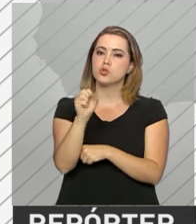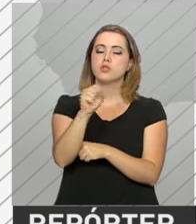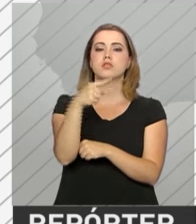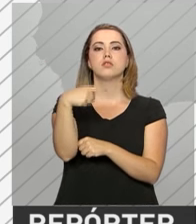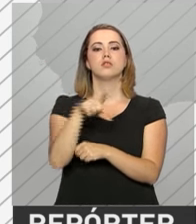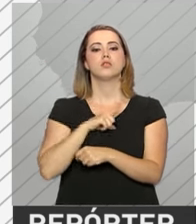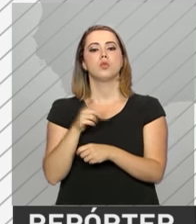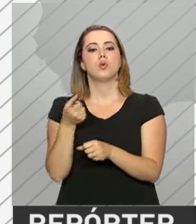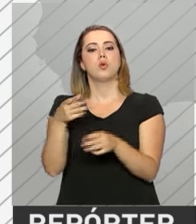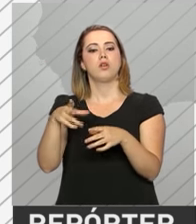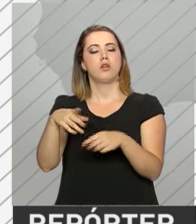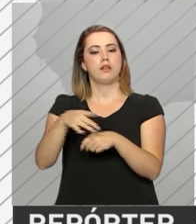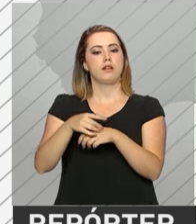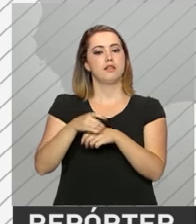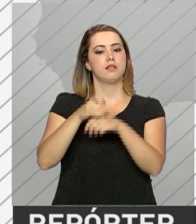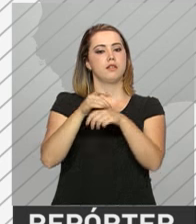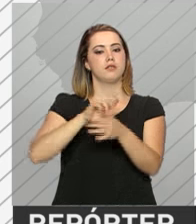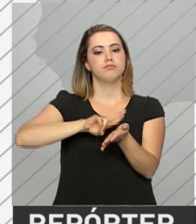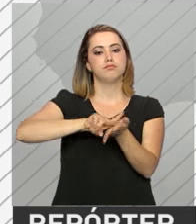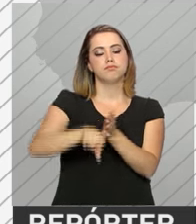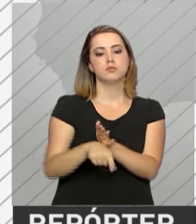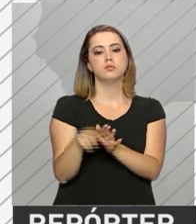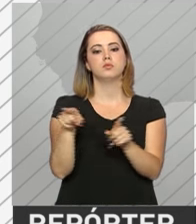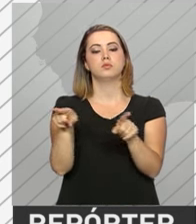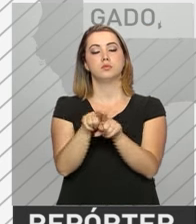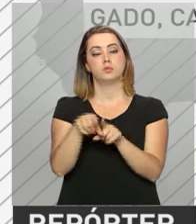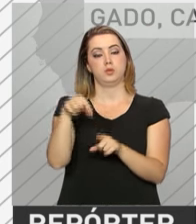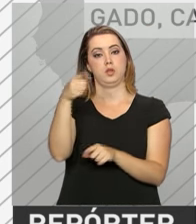uma negociação para a venda de